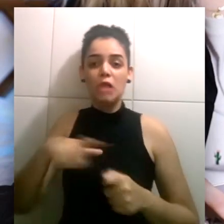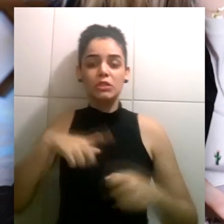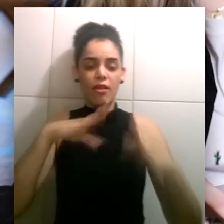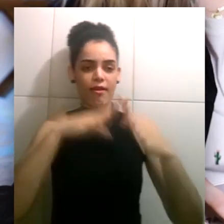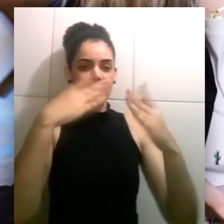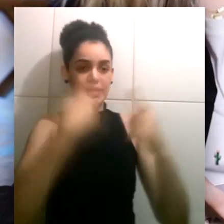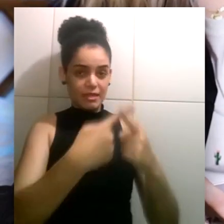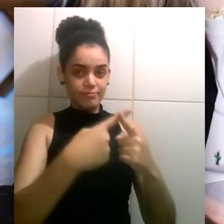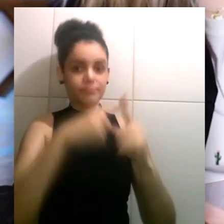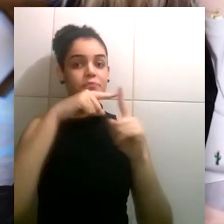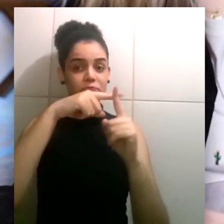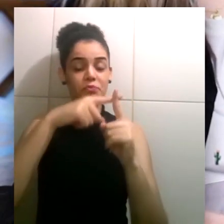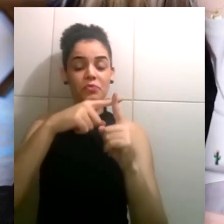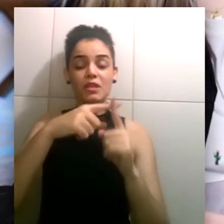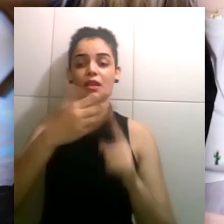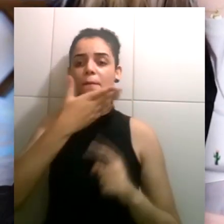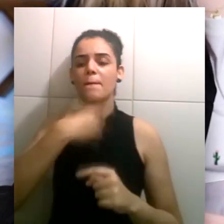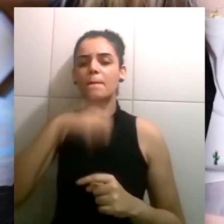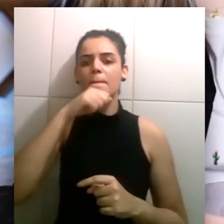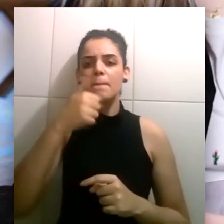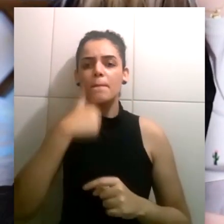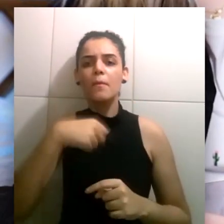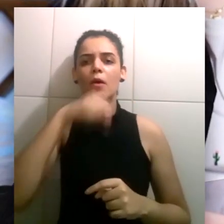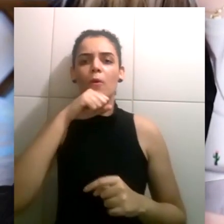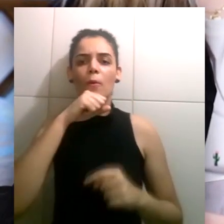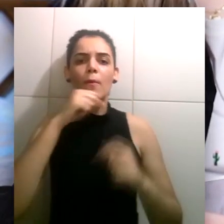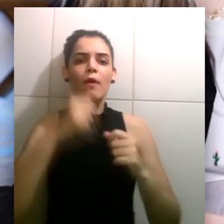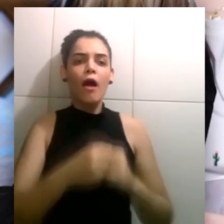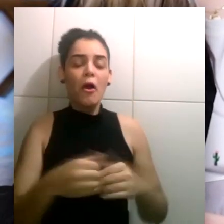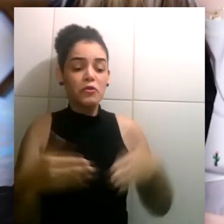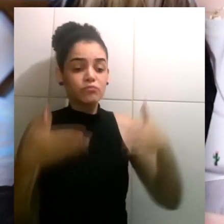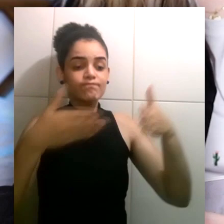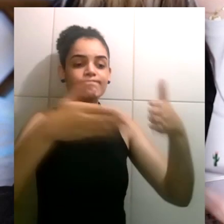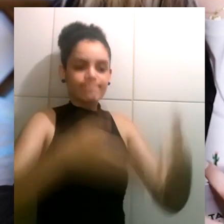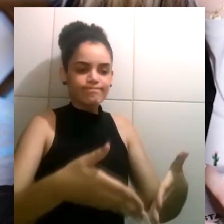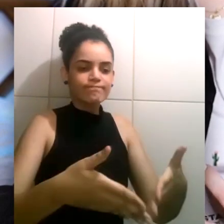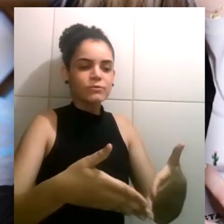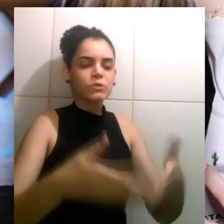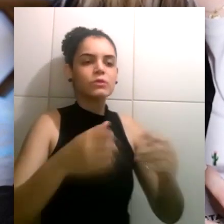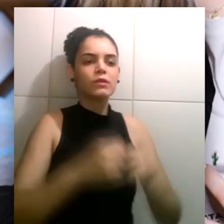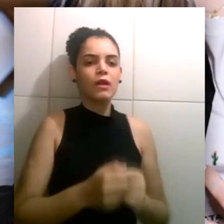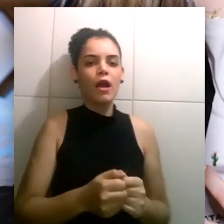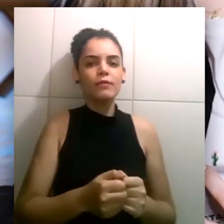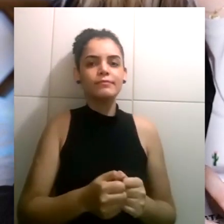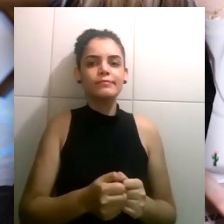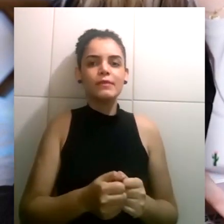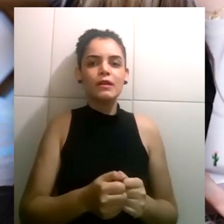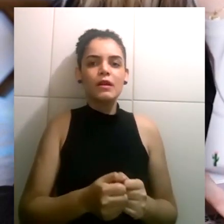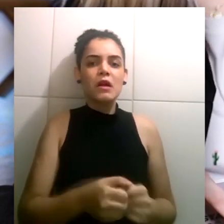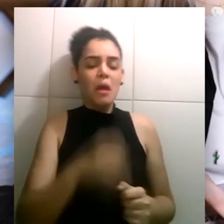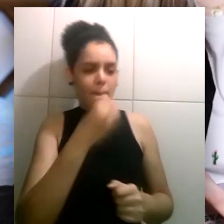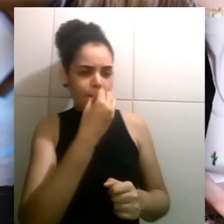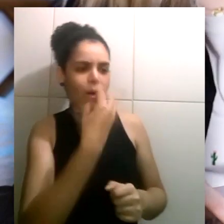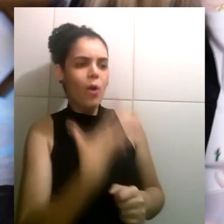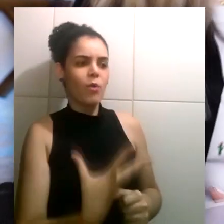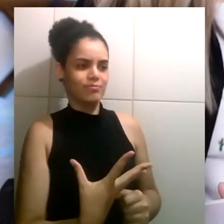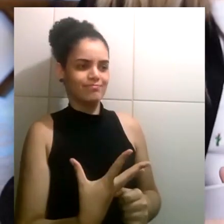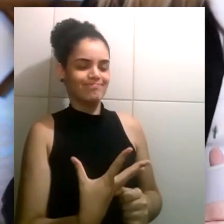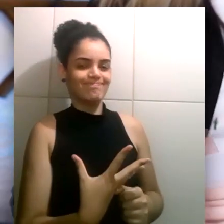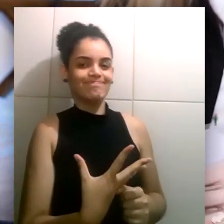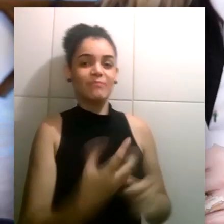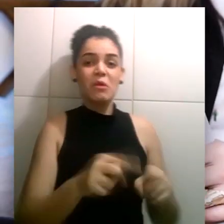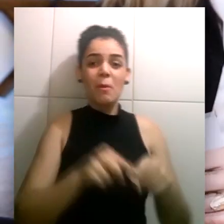que eles visitaram, que tipo, o pastor os encontrava na calçada e falava, vocês são muito bem-vindos, mas a bateria fica no